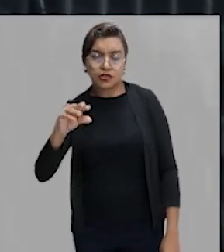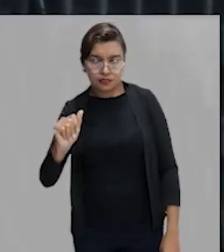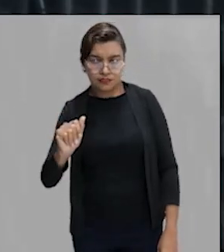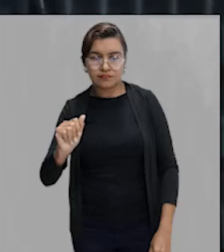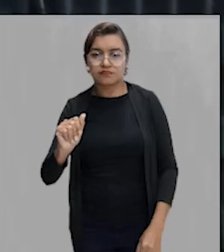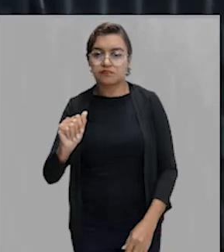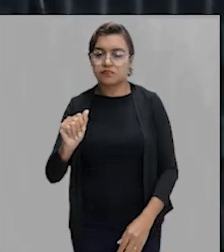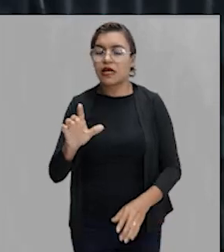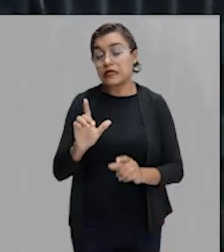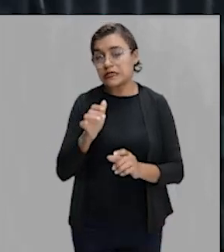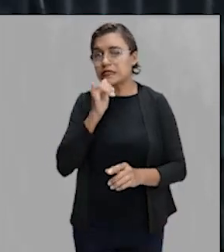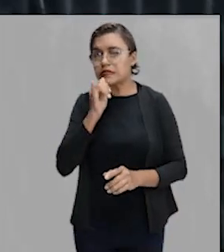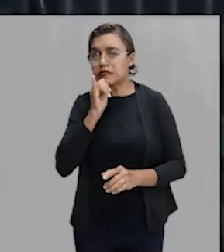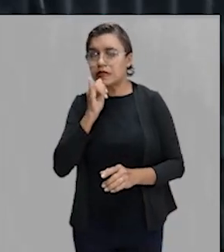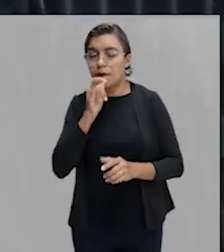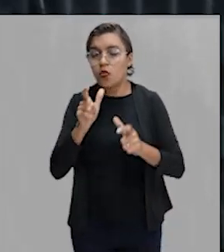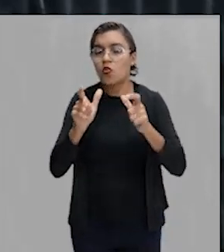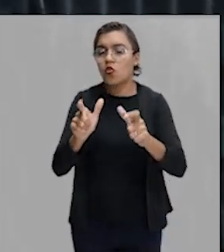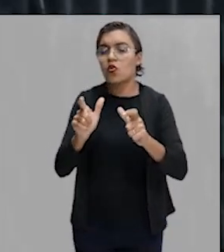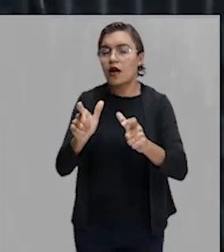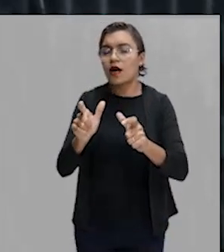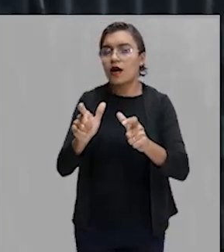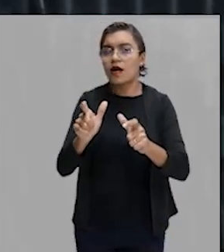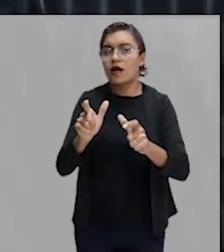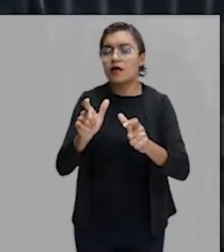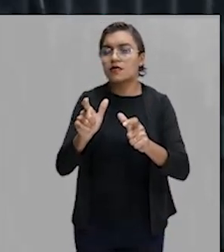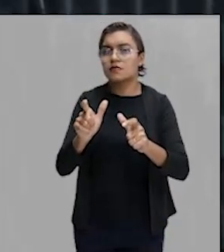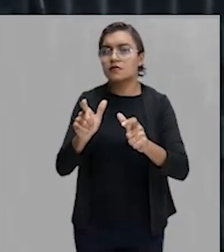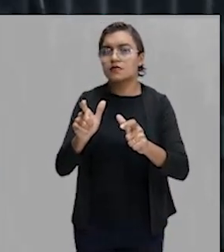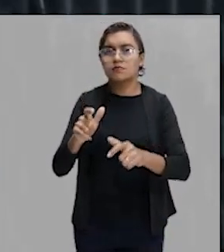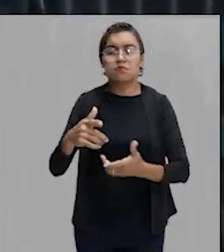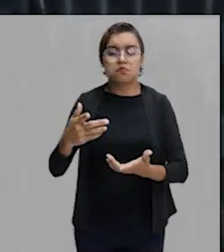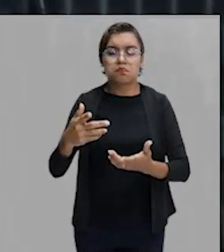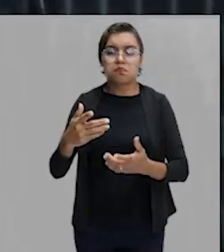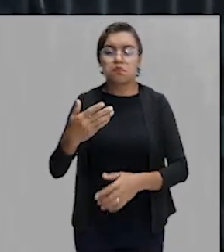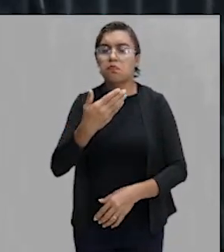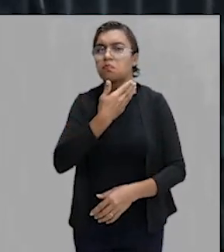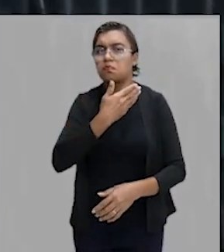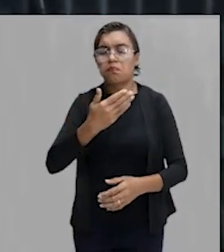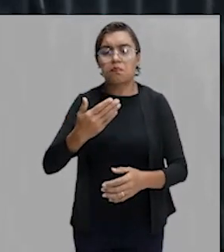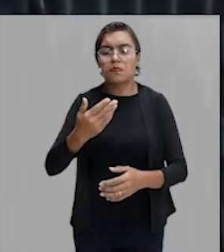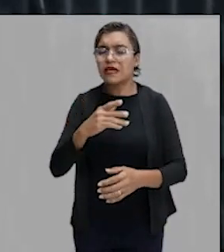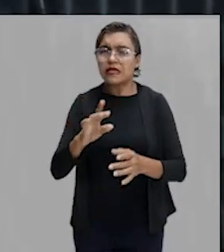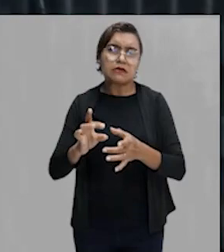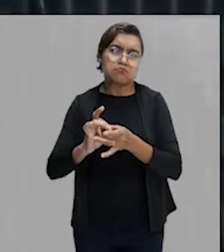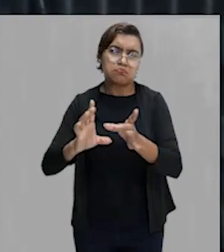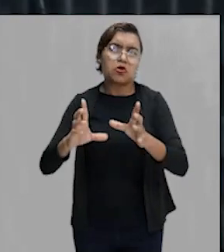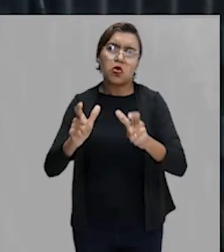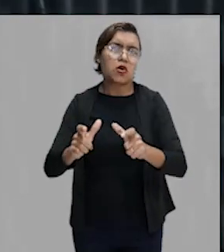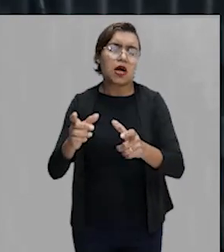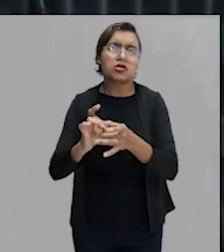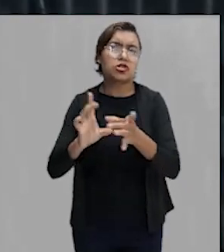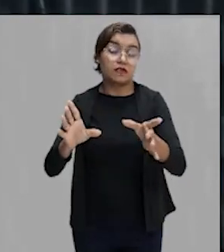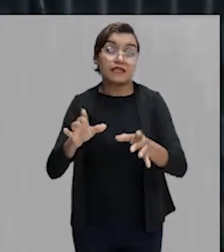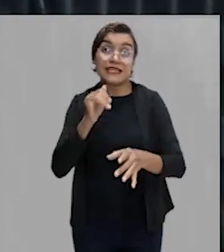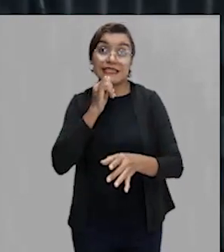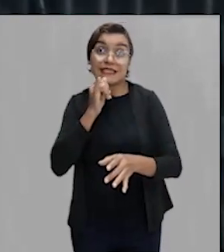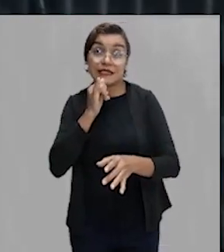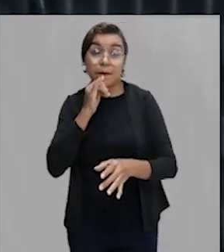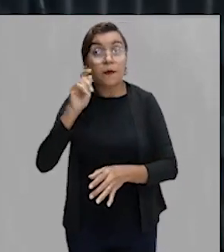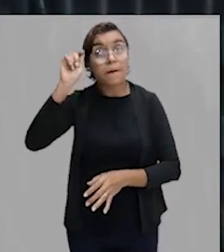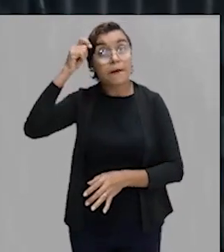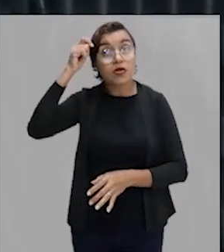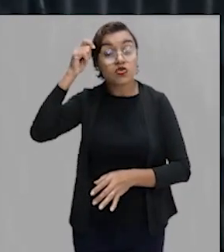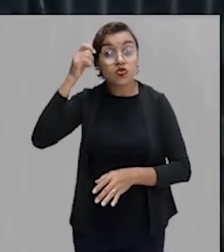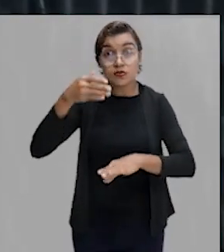espaços públicos. Então existiam locais que eram proibidos os negros de frequentarem. Proibia-se pessoas negras de